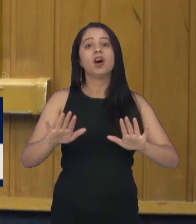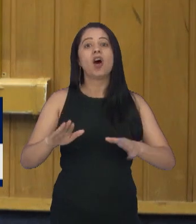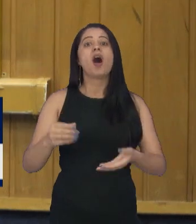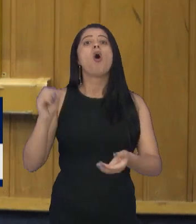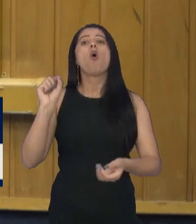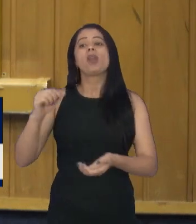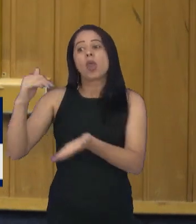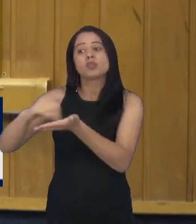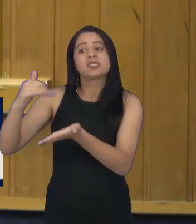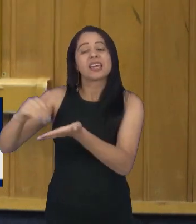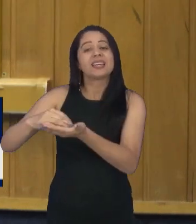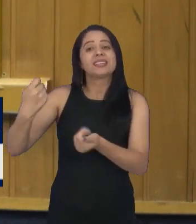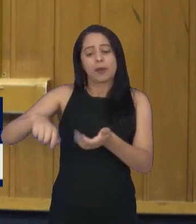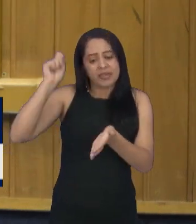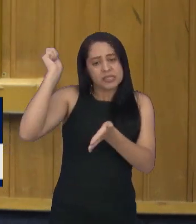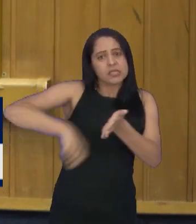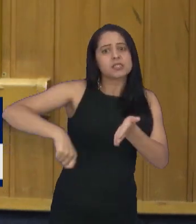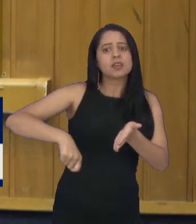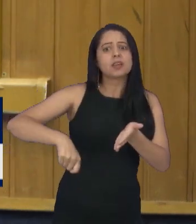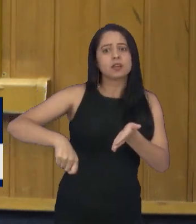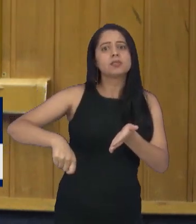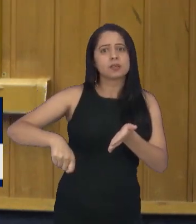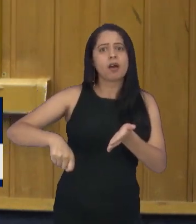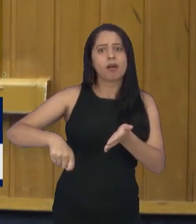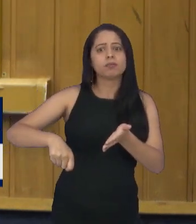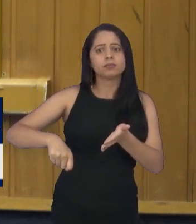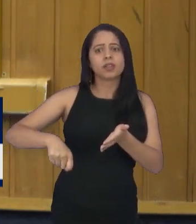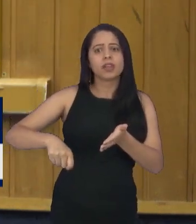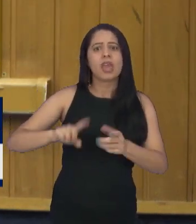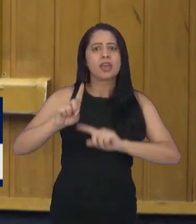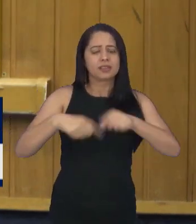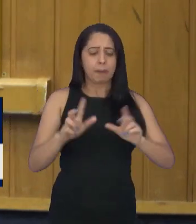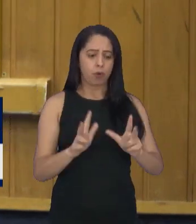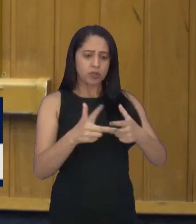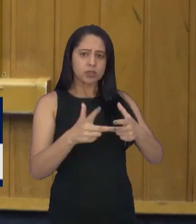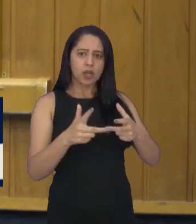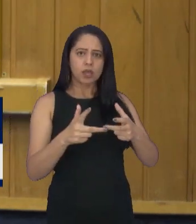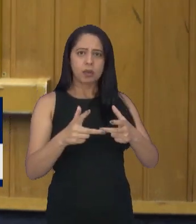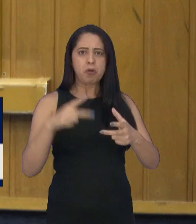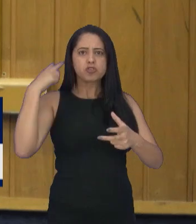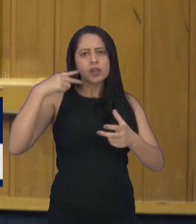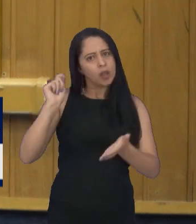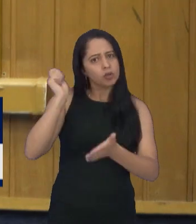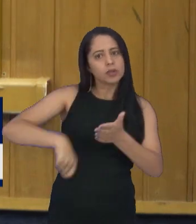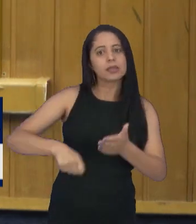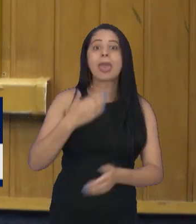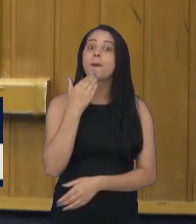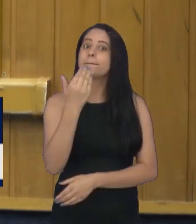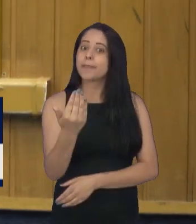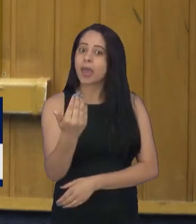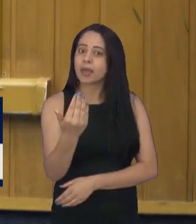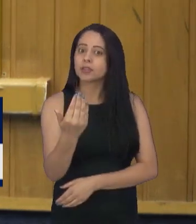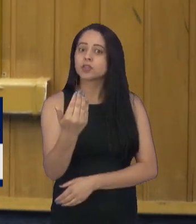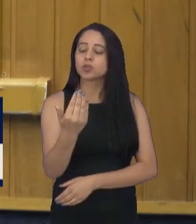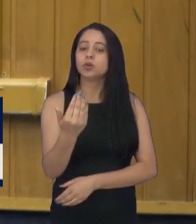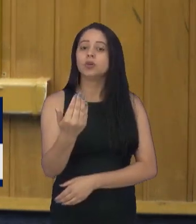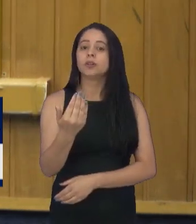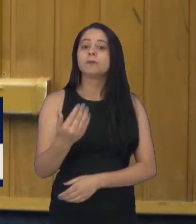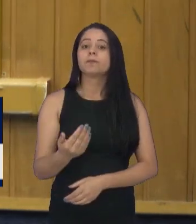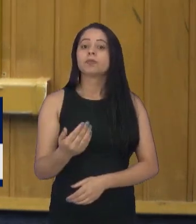secretário assinar para ter a renúncia depois que essa Câmara assinar esse projeto. Eu peço e faço